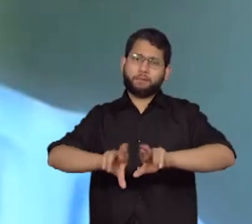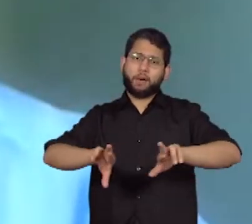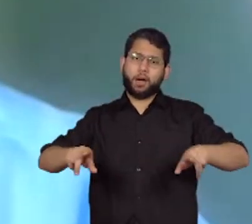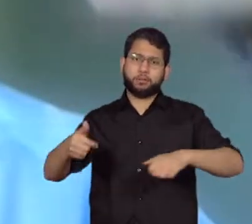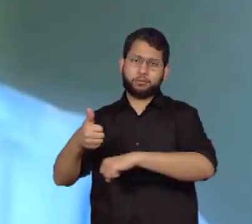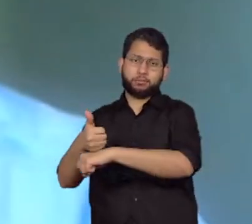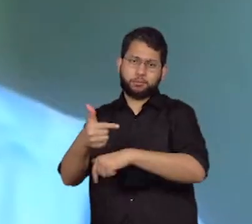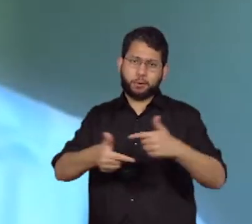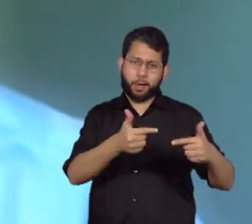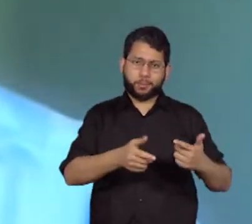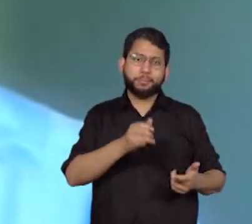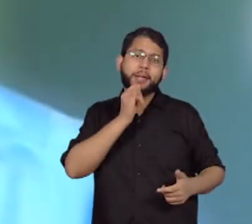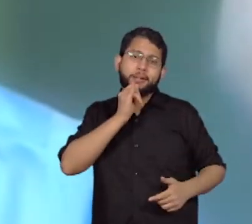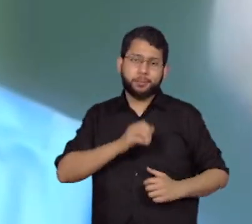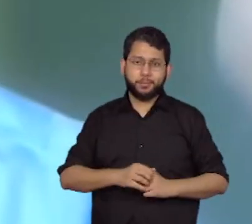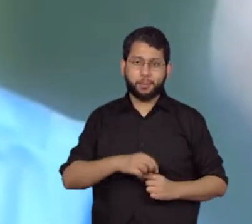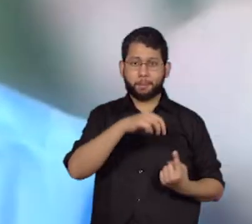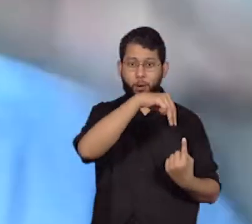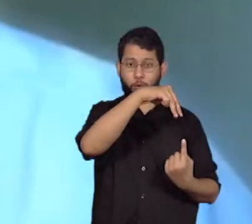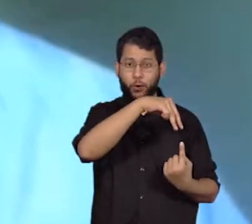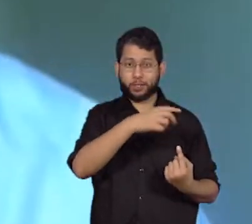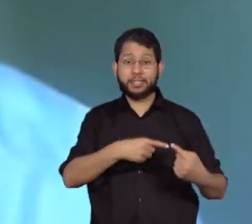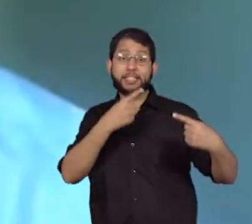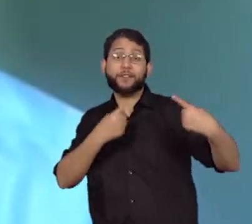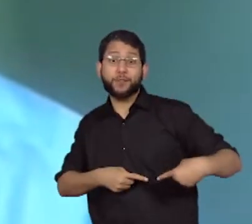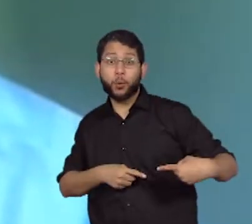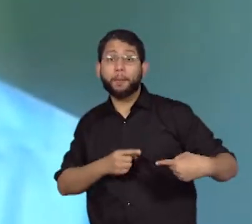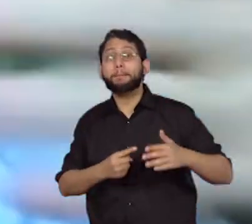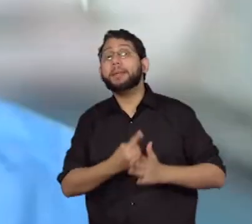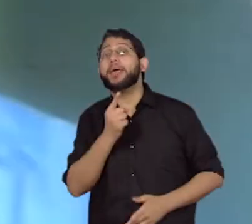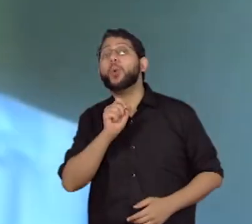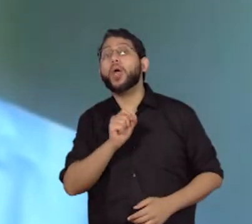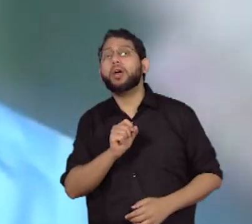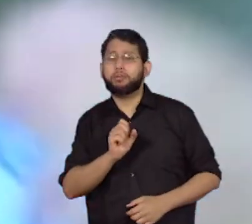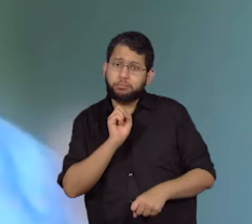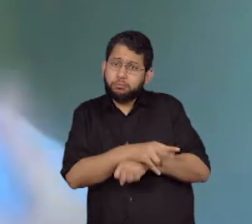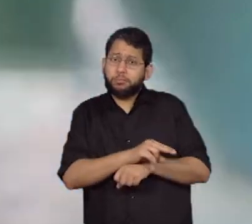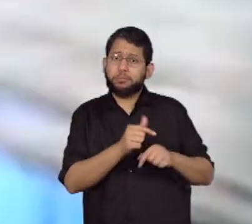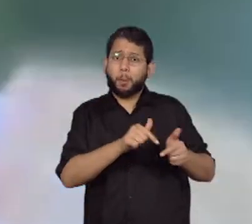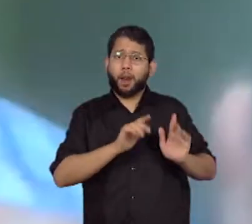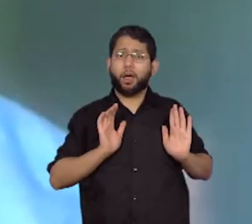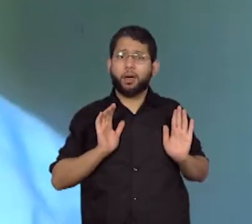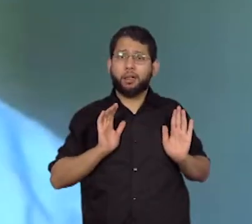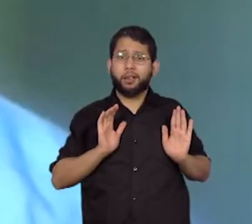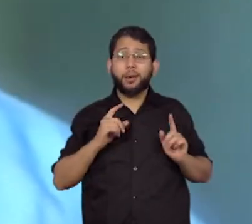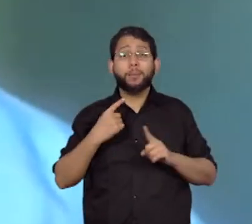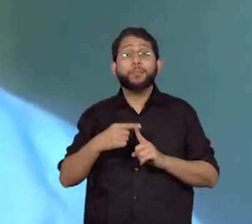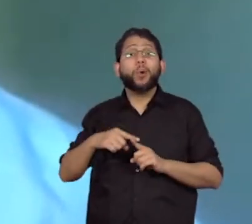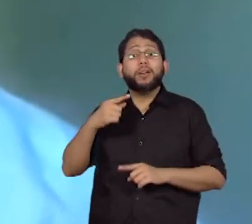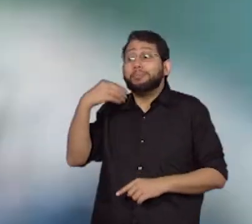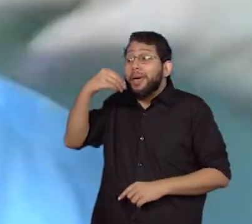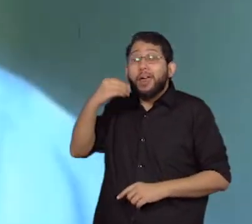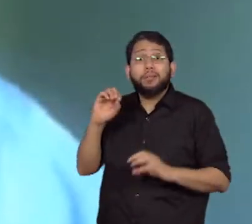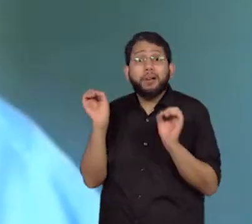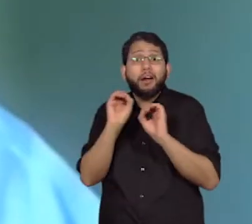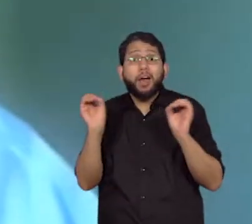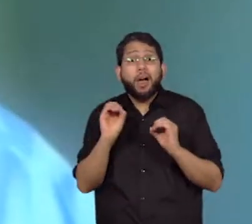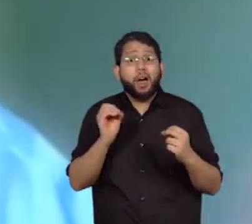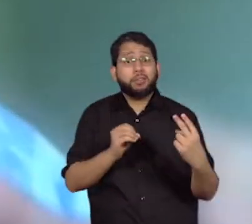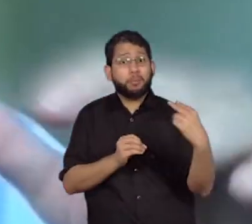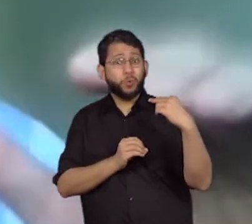vai trabalhar no McDonald's, o grande desafio é conseguir um emprego. Eu acho que esse é o primeiro, né? Romper essa barreira da experiência,